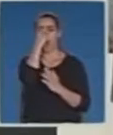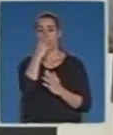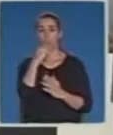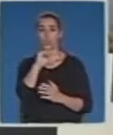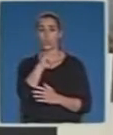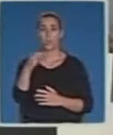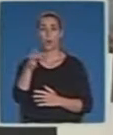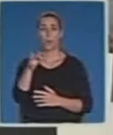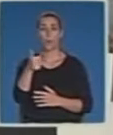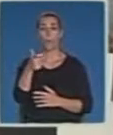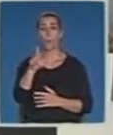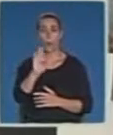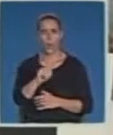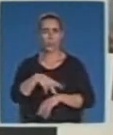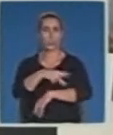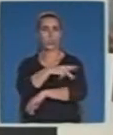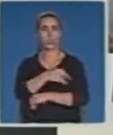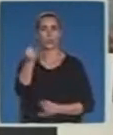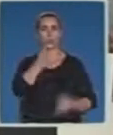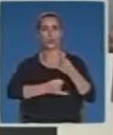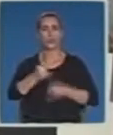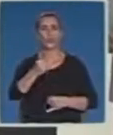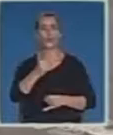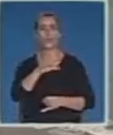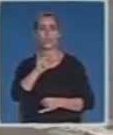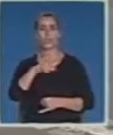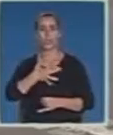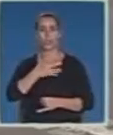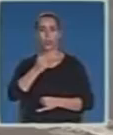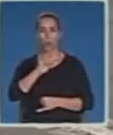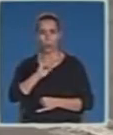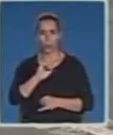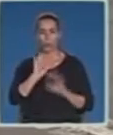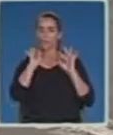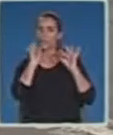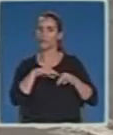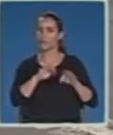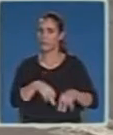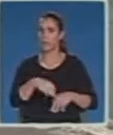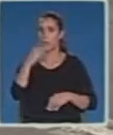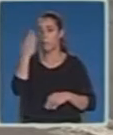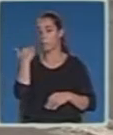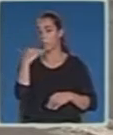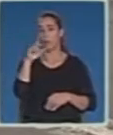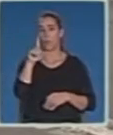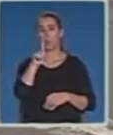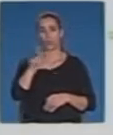em Ponta Delgada. Substitui o Major-General Cardoso Lourenço, que deixou funções no passado mês de